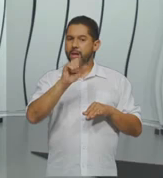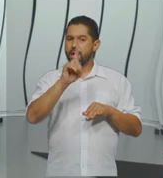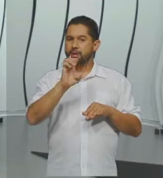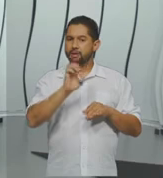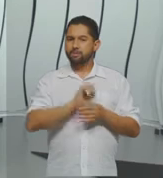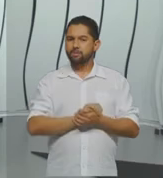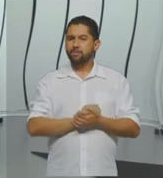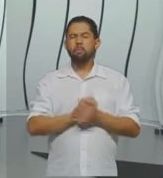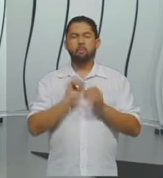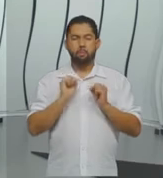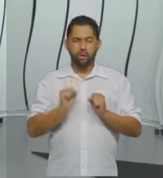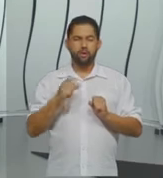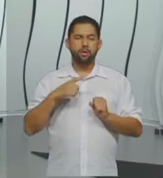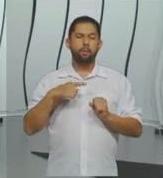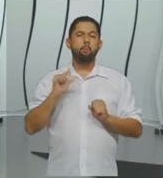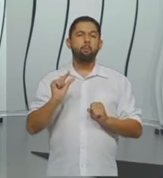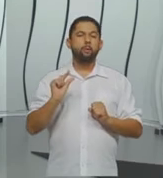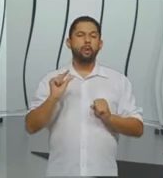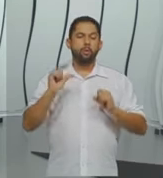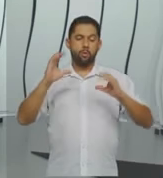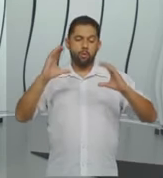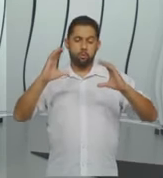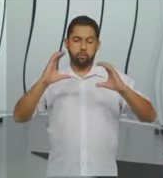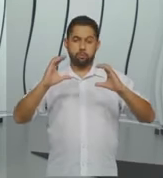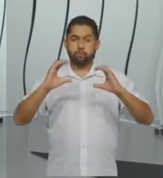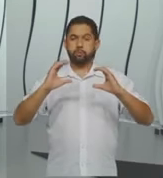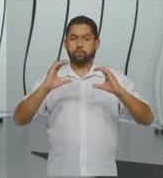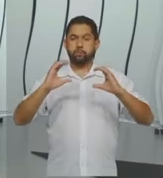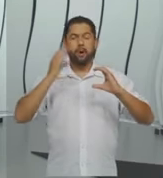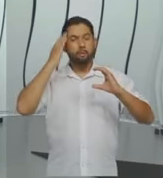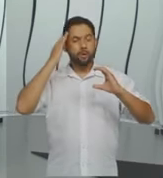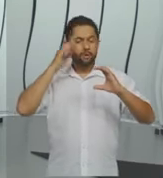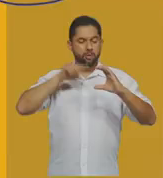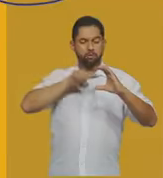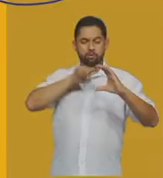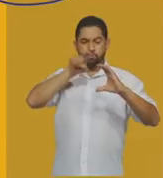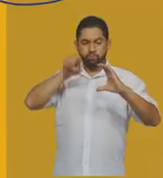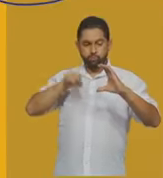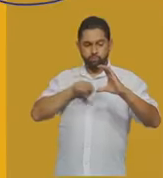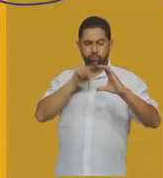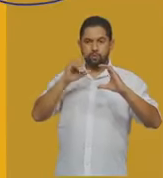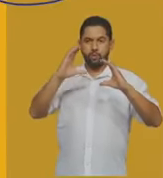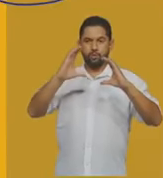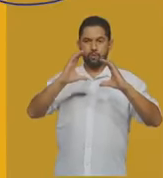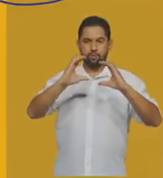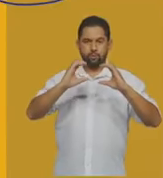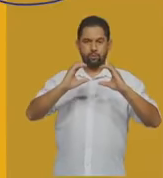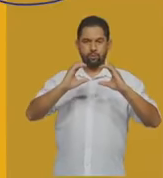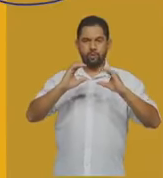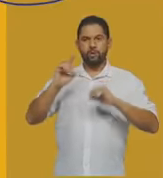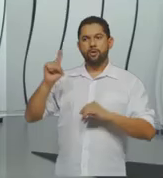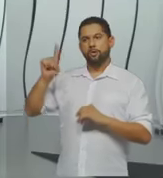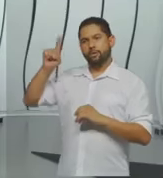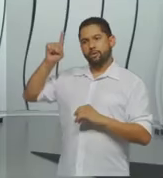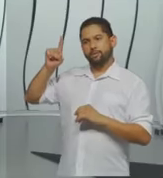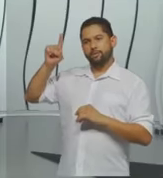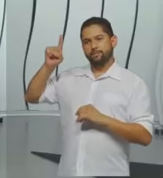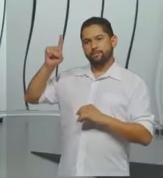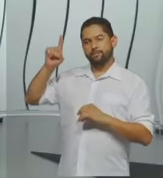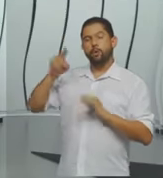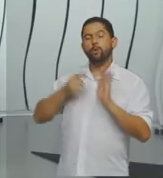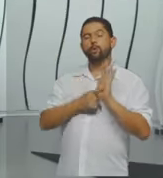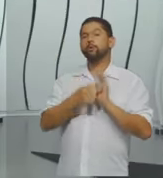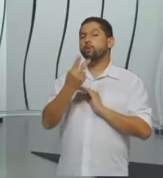bem pouco achatada ou pode ter uma elipse muito achatada. Você pode ter, aqui eu estou mostrando dois exemplos de elipse para